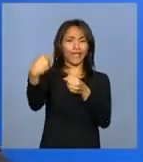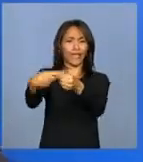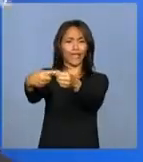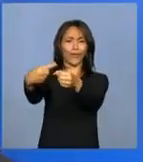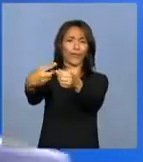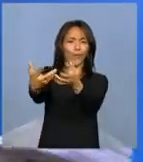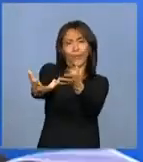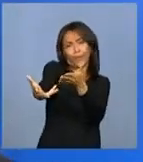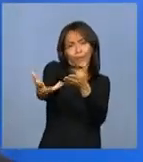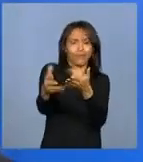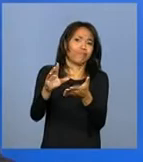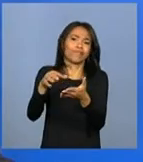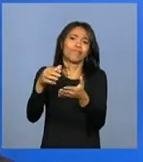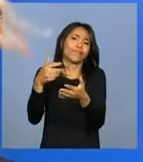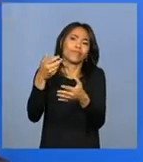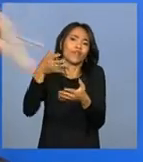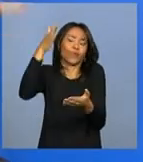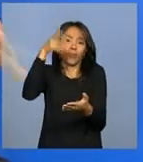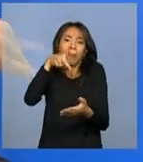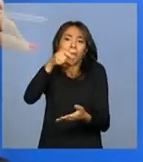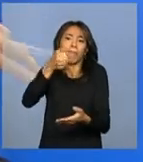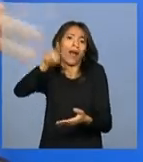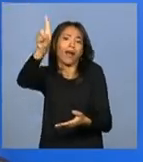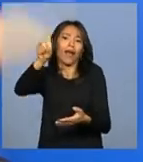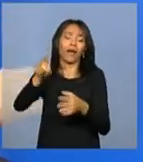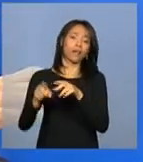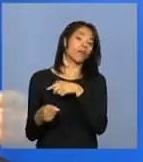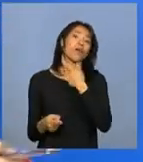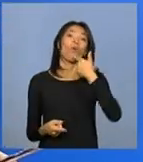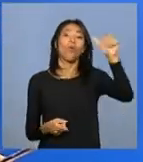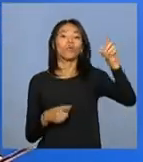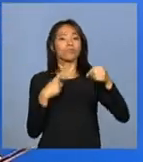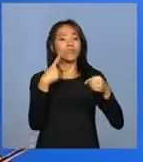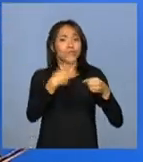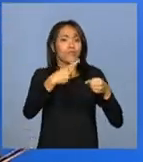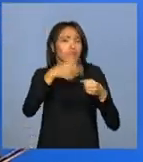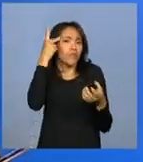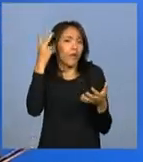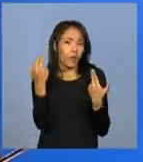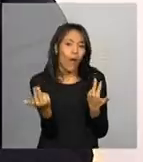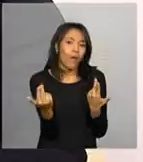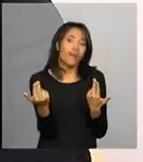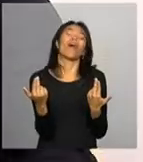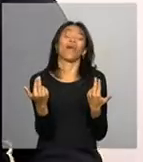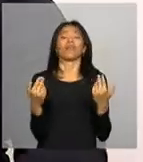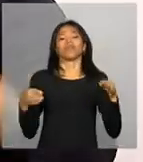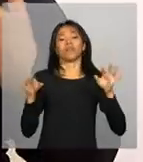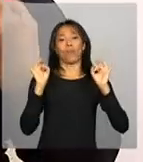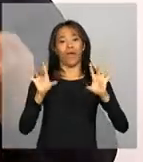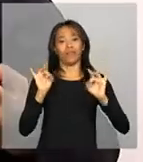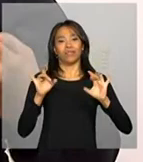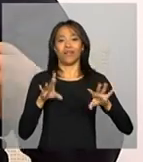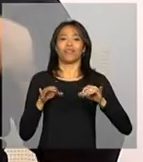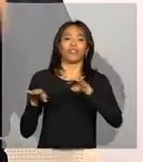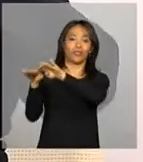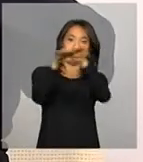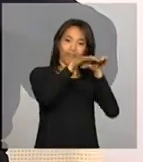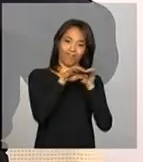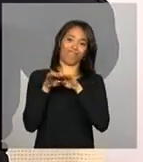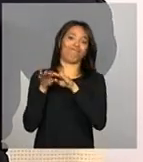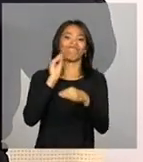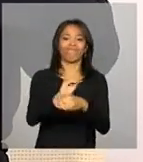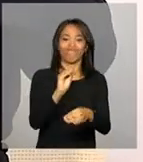do sei lá do Pará vai ser o mesmo oferecido em São Paulo é com qualidade né que a outro